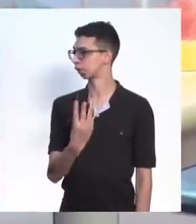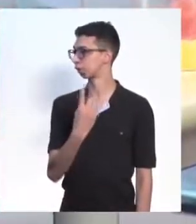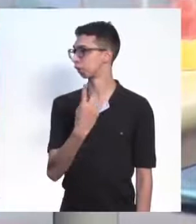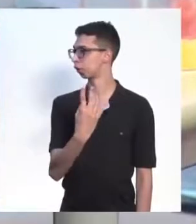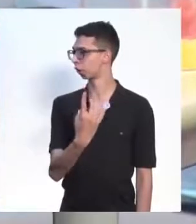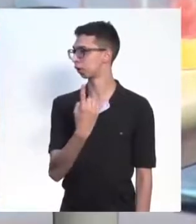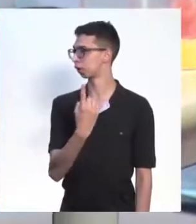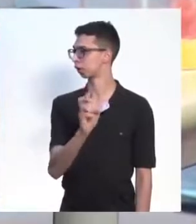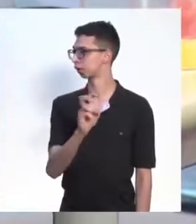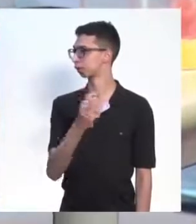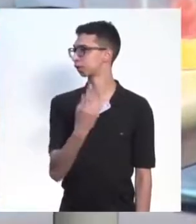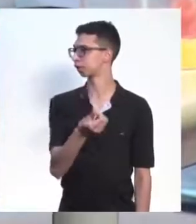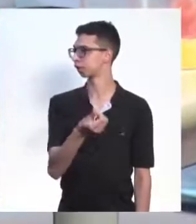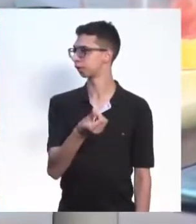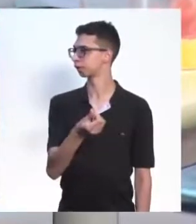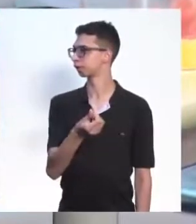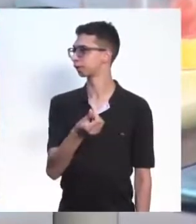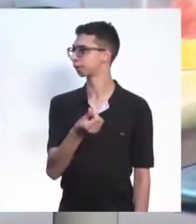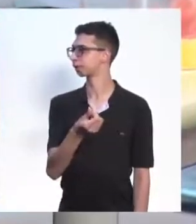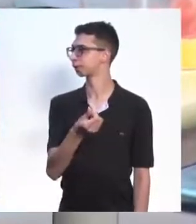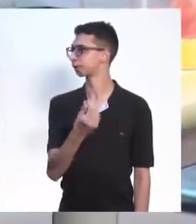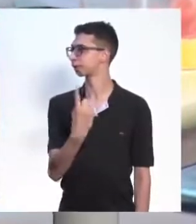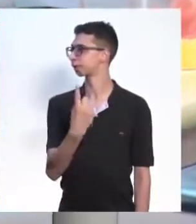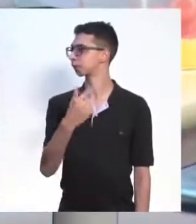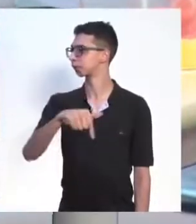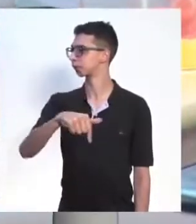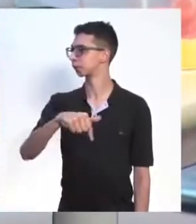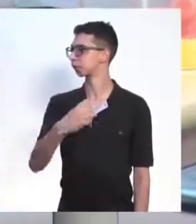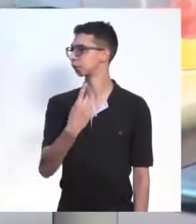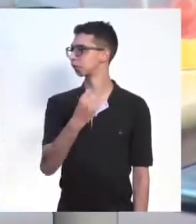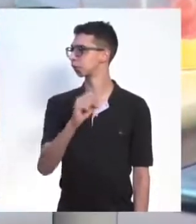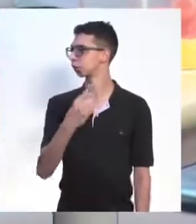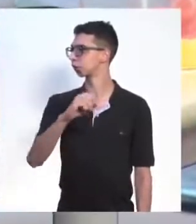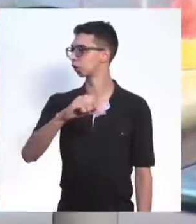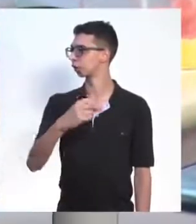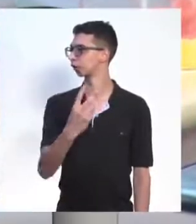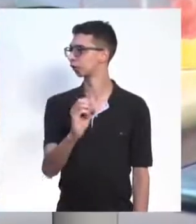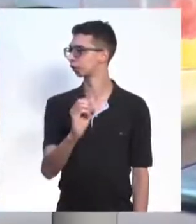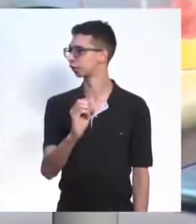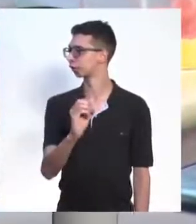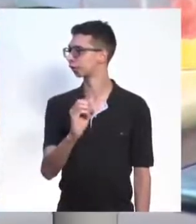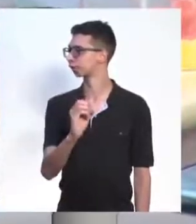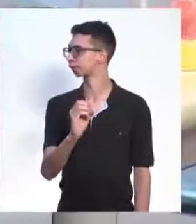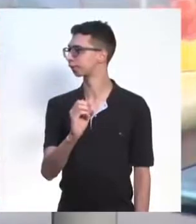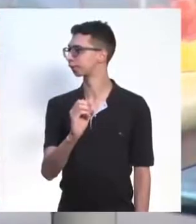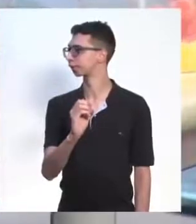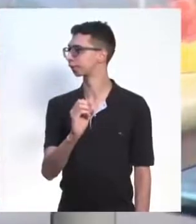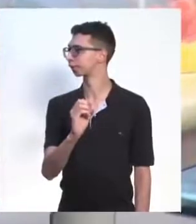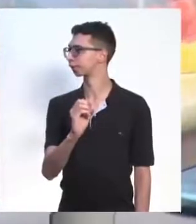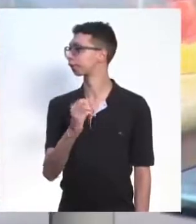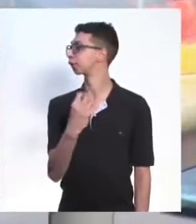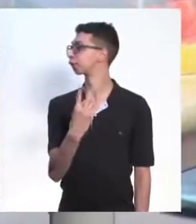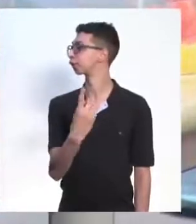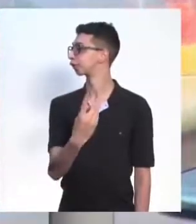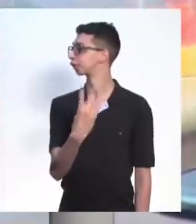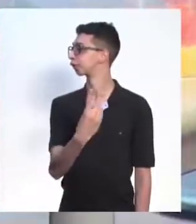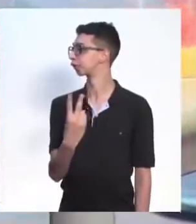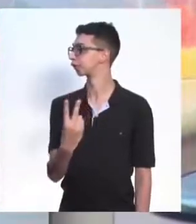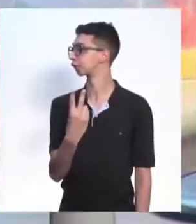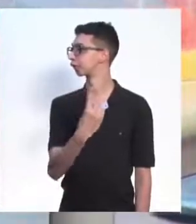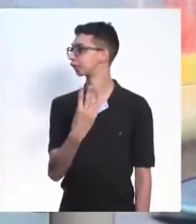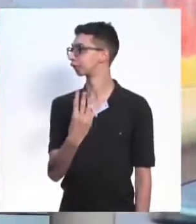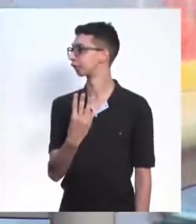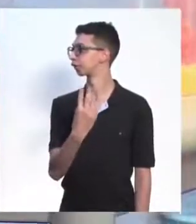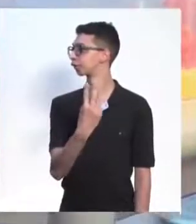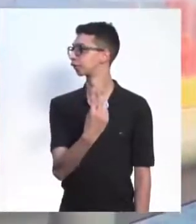15, 16, 17, 18, 19, 20, 21, 22,